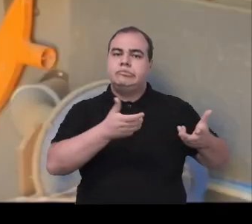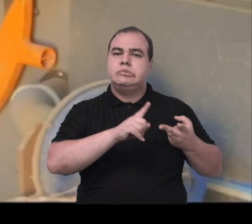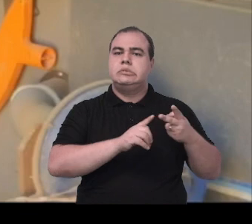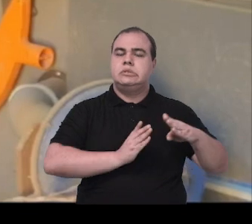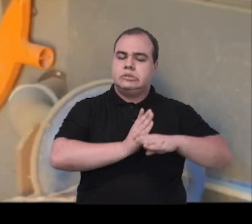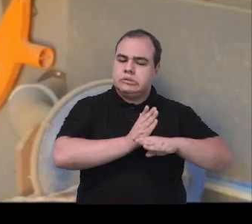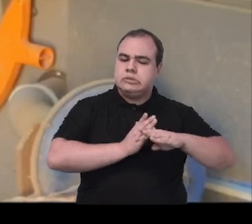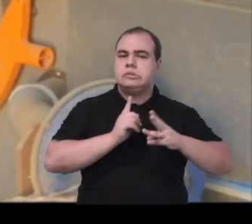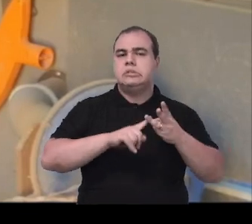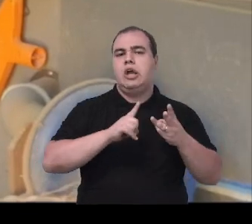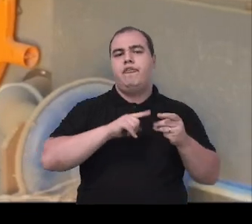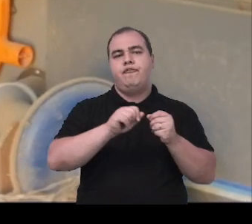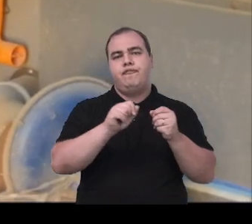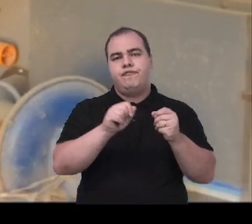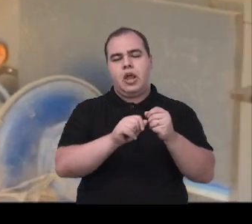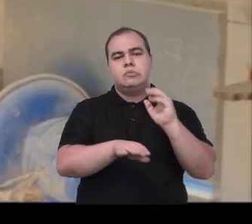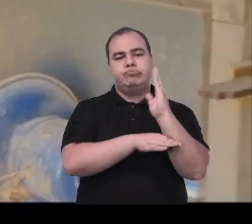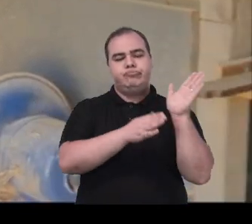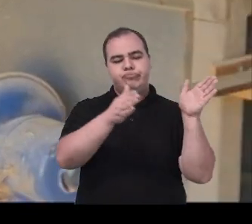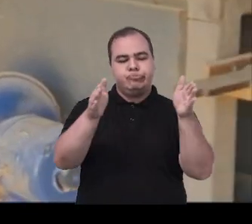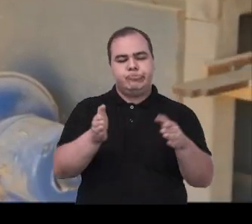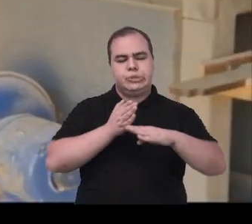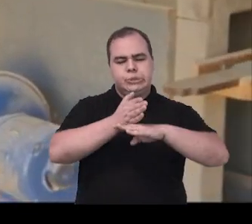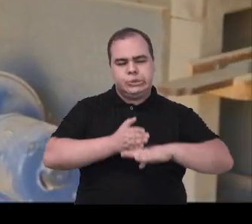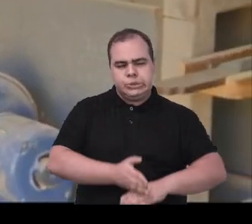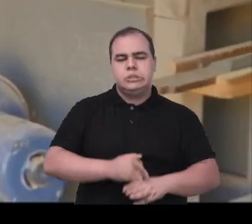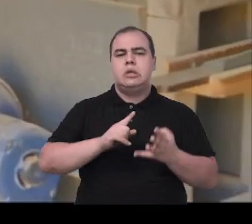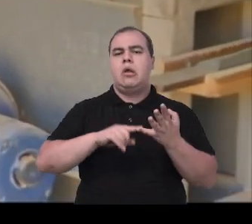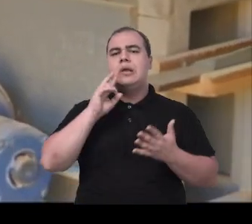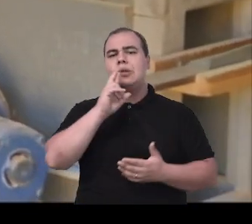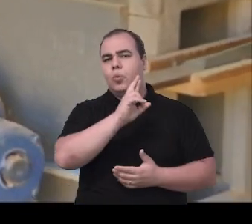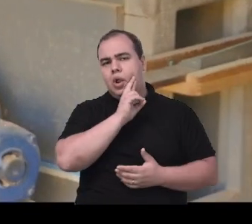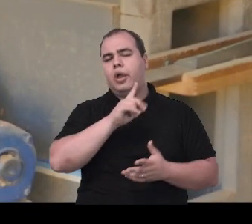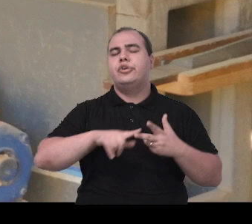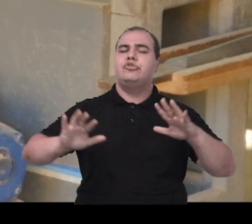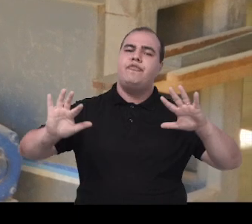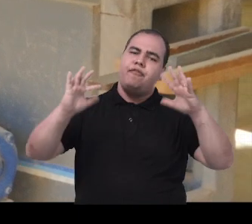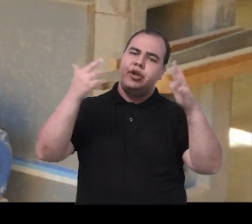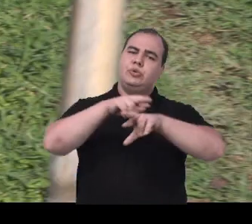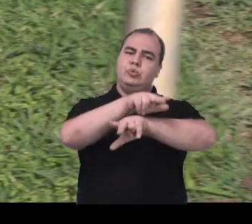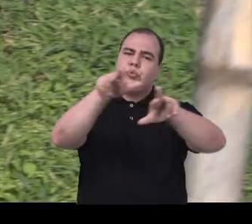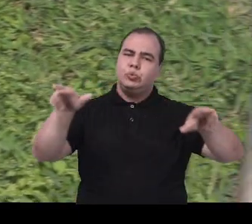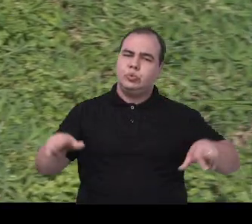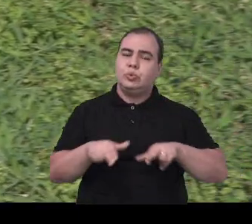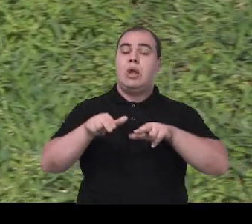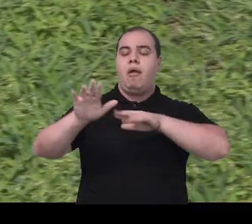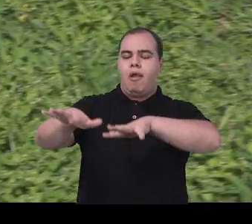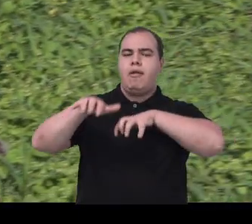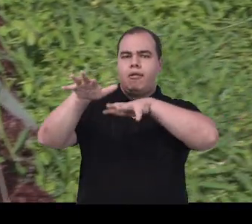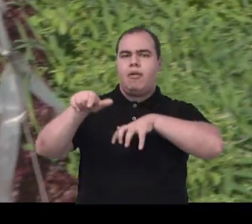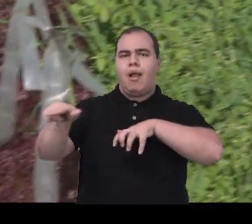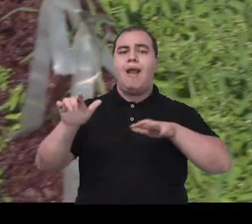agrícola, serralheria, oficinas que fazem mosaico, culinária, restaurante, eventos. A